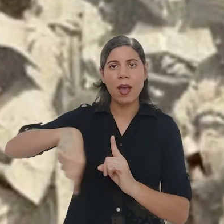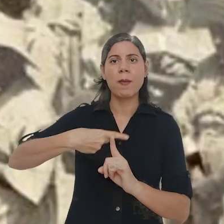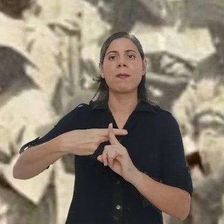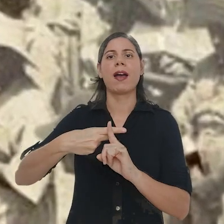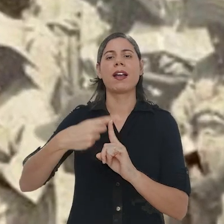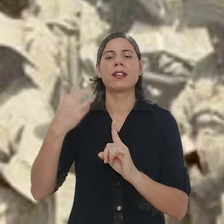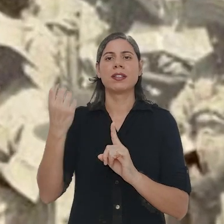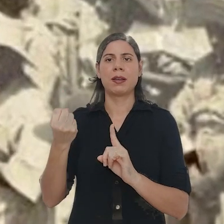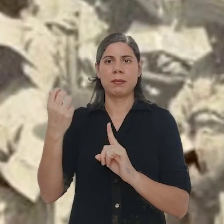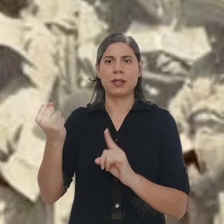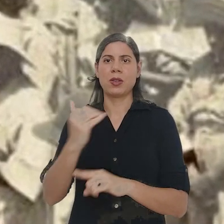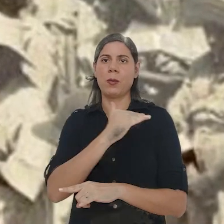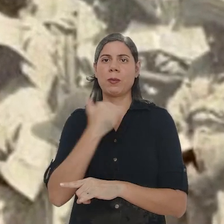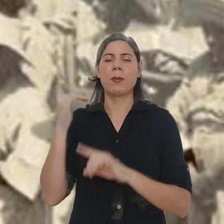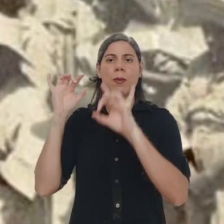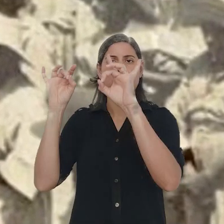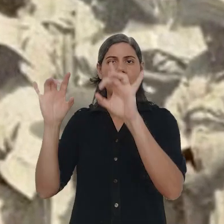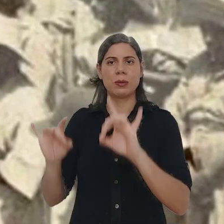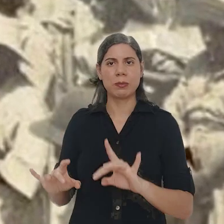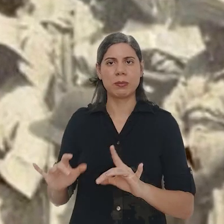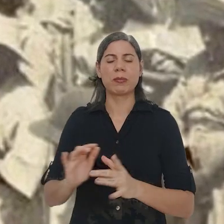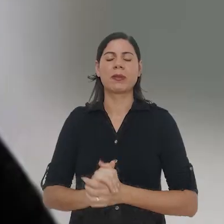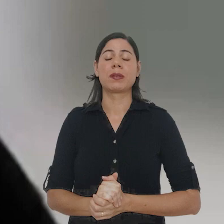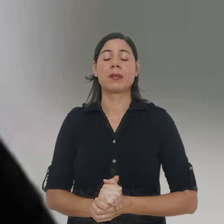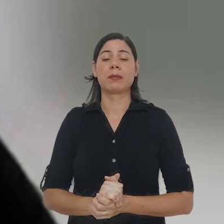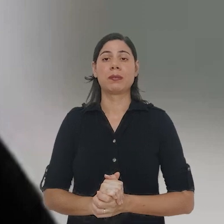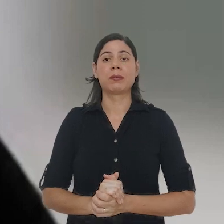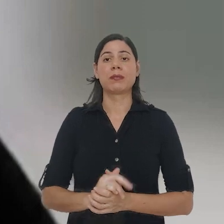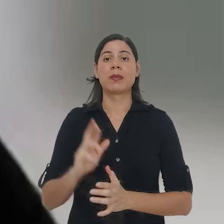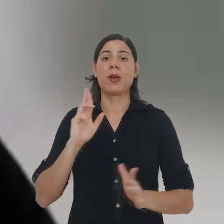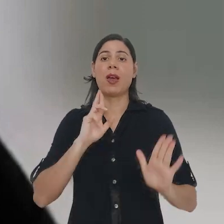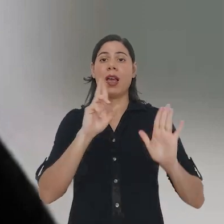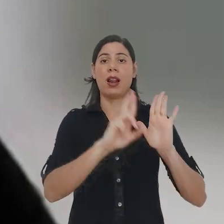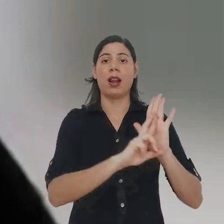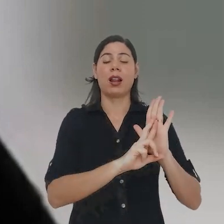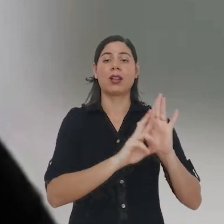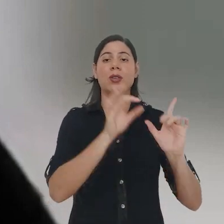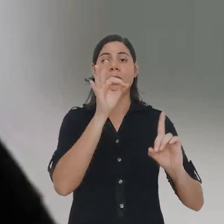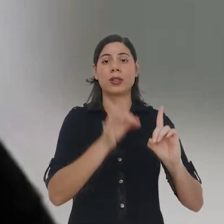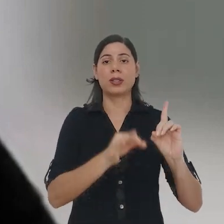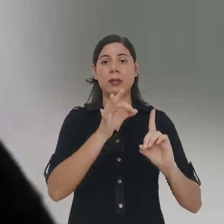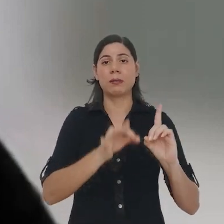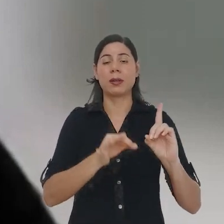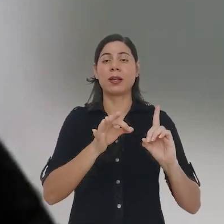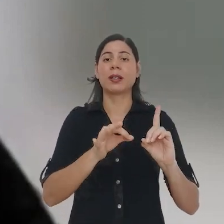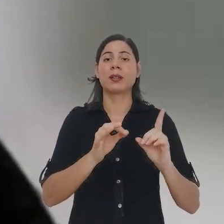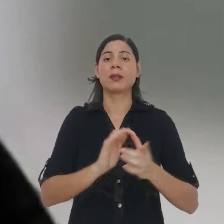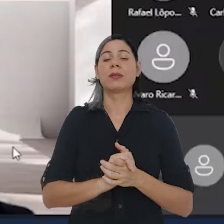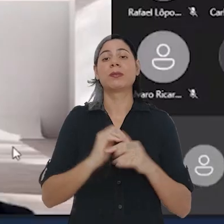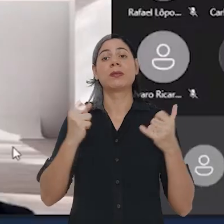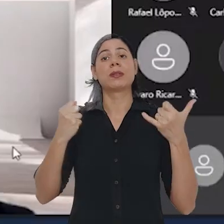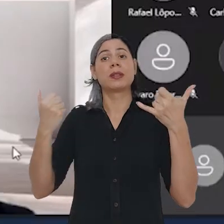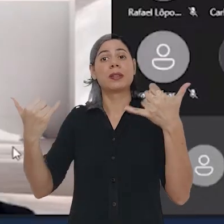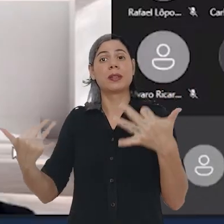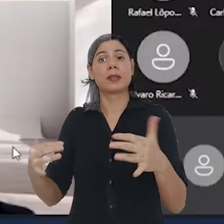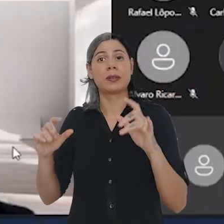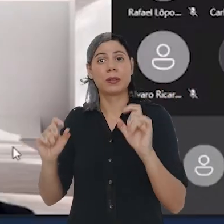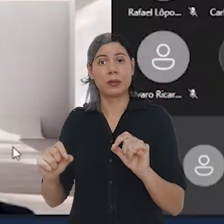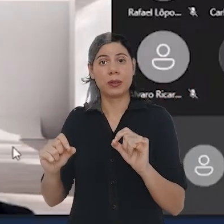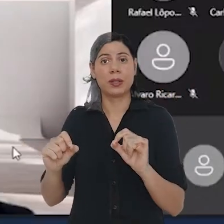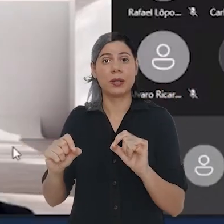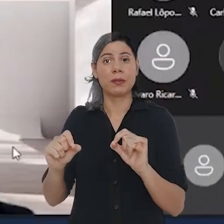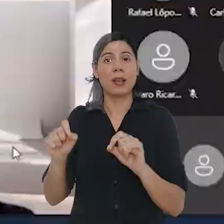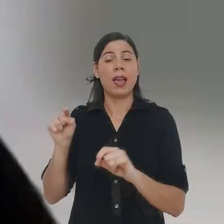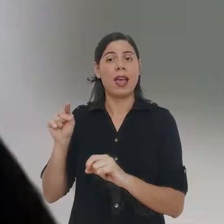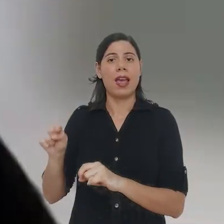acumular com a pensão por morte especial de seringueiro. O relator, desembargador federal Gustavo Soares Amorim, destacou que a